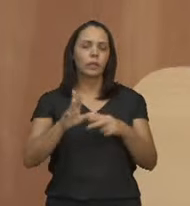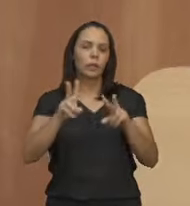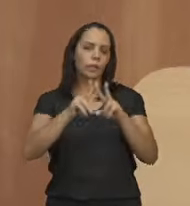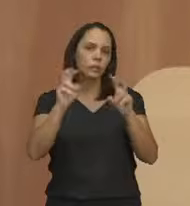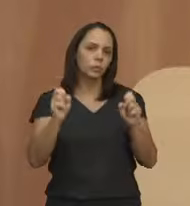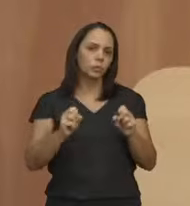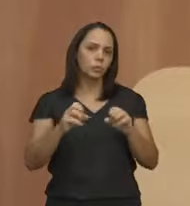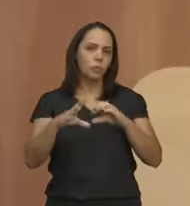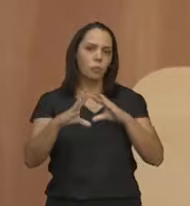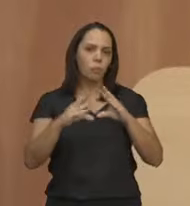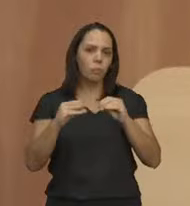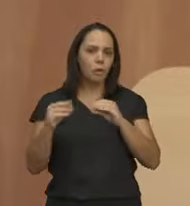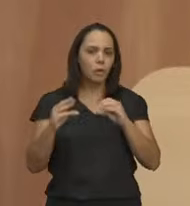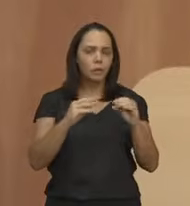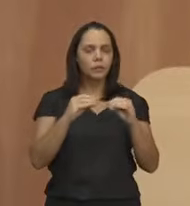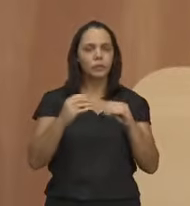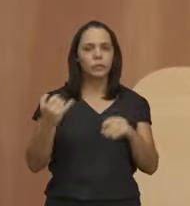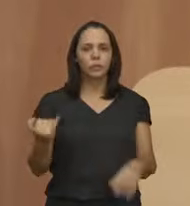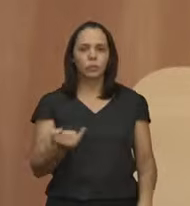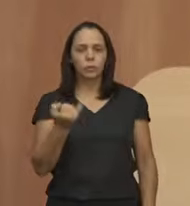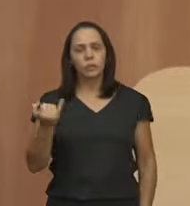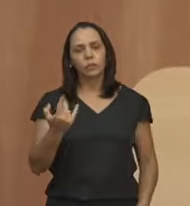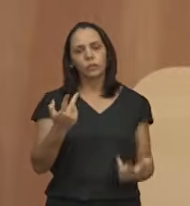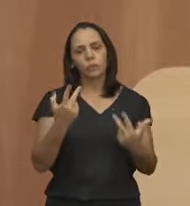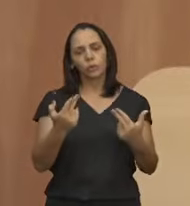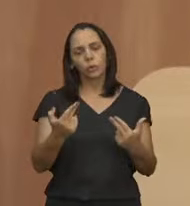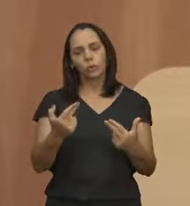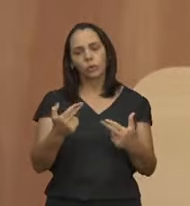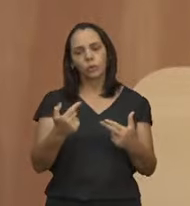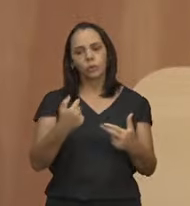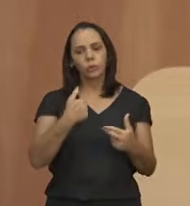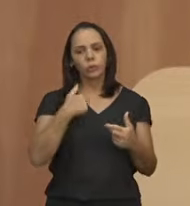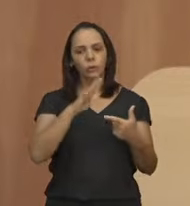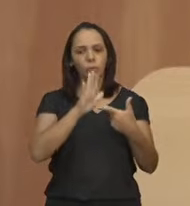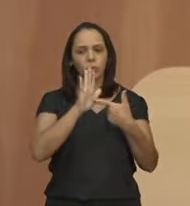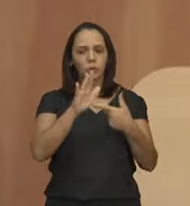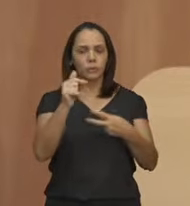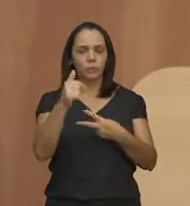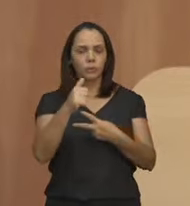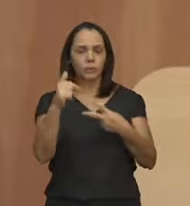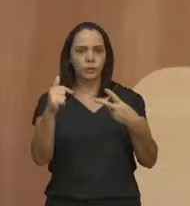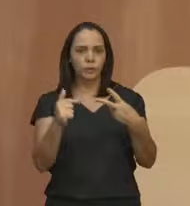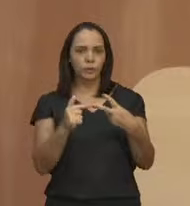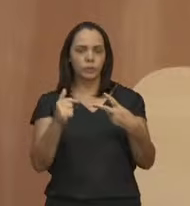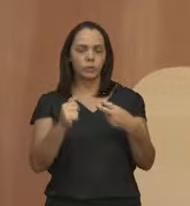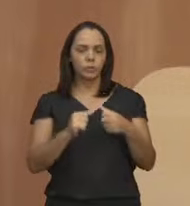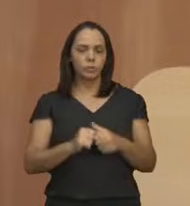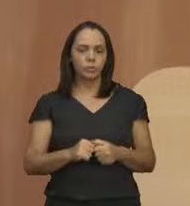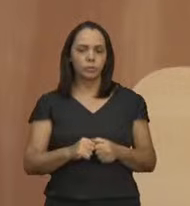importantes, como esse da PEC da blindagem e esse da jornalista que foi censurada na Feira Literária